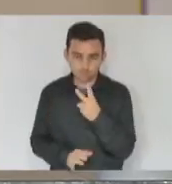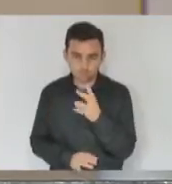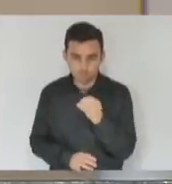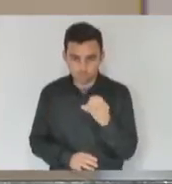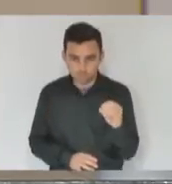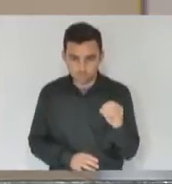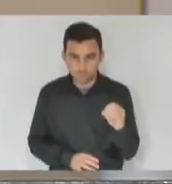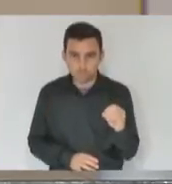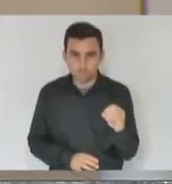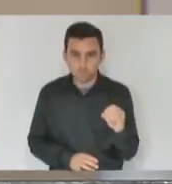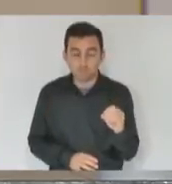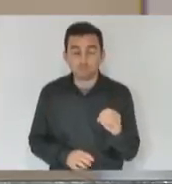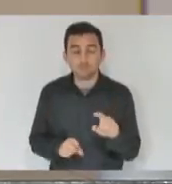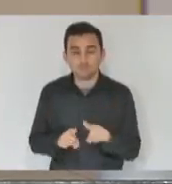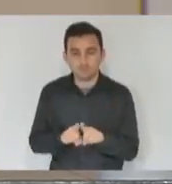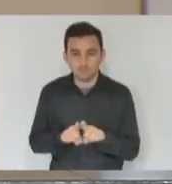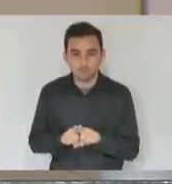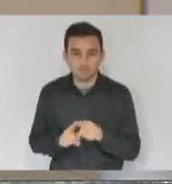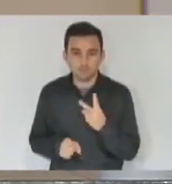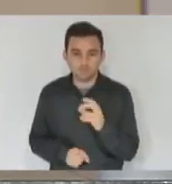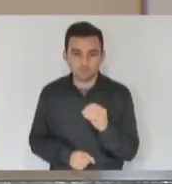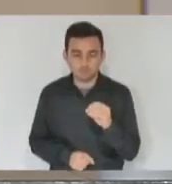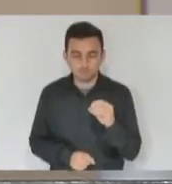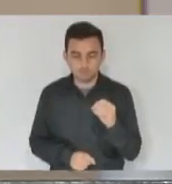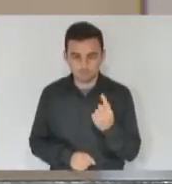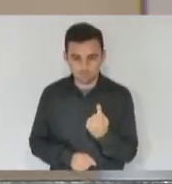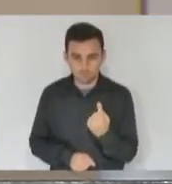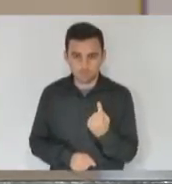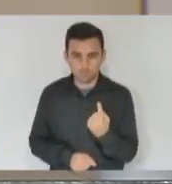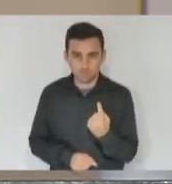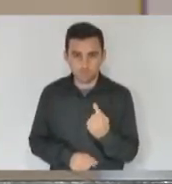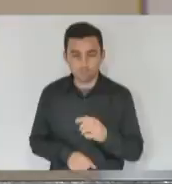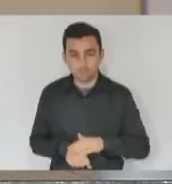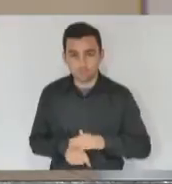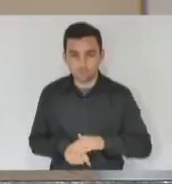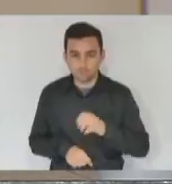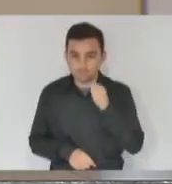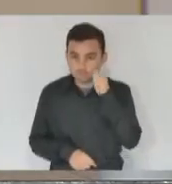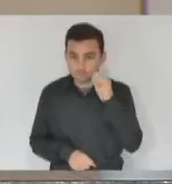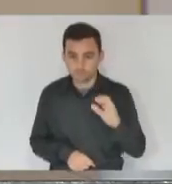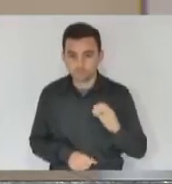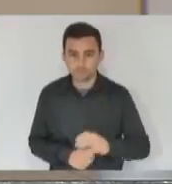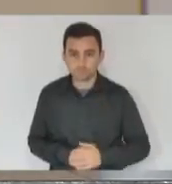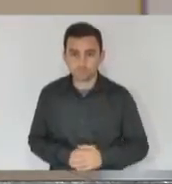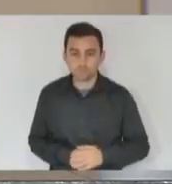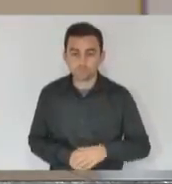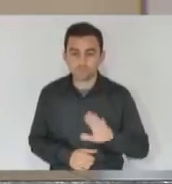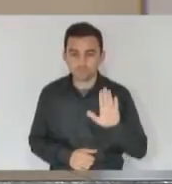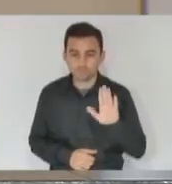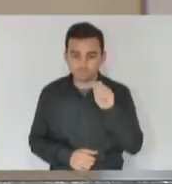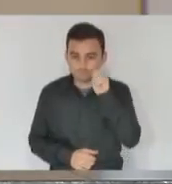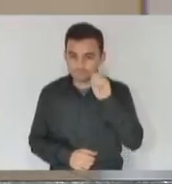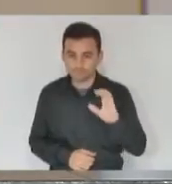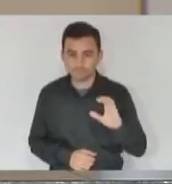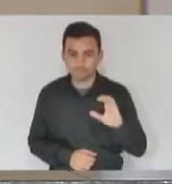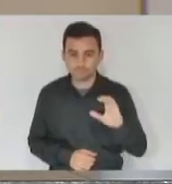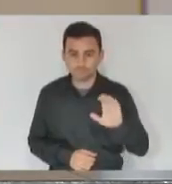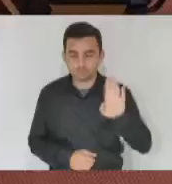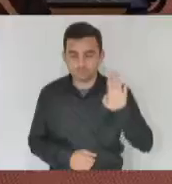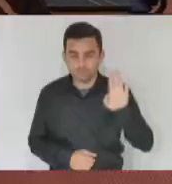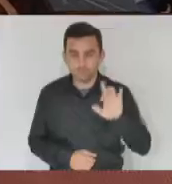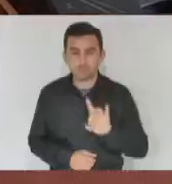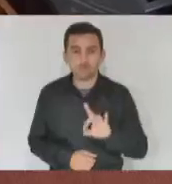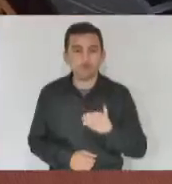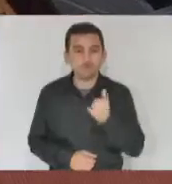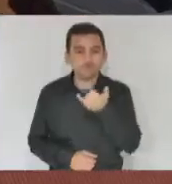201, deputada Ana Carolina é a autora. Com licença, indicações. Então, senhor presidente. Tem a palavra pela ordem, deputada Ana Carolina. Muito obrigada. Só para